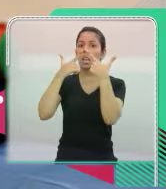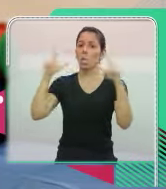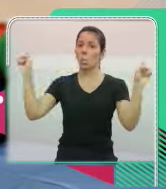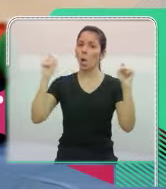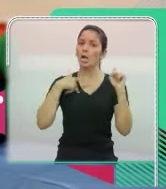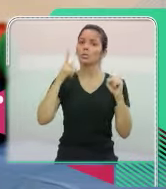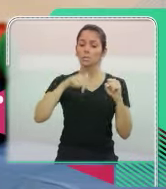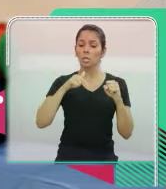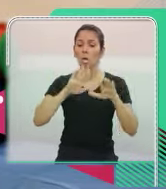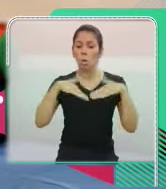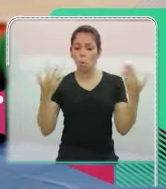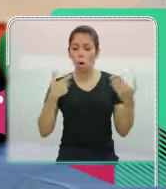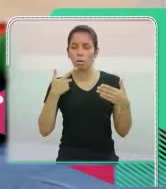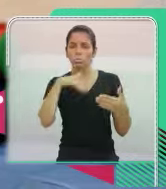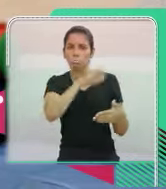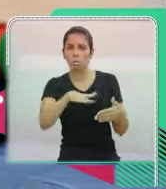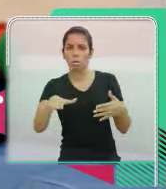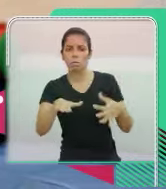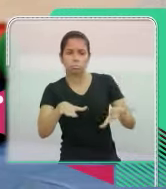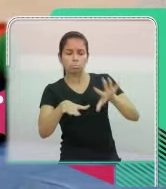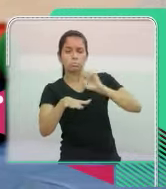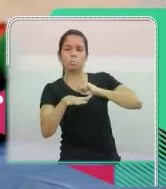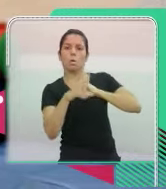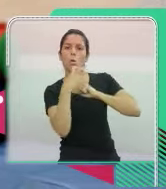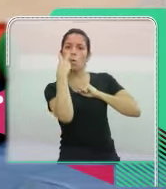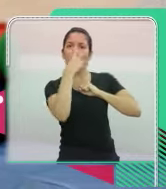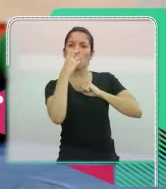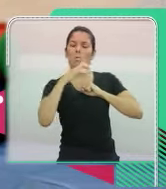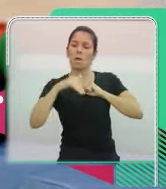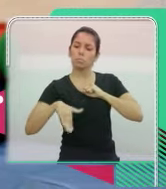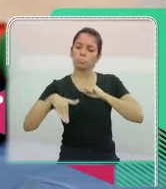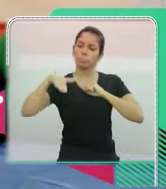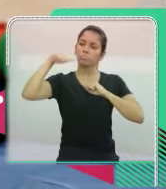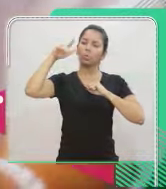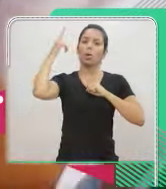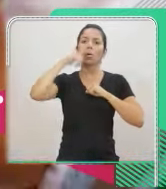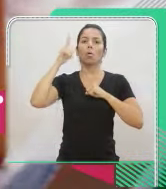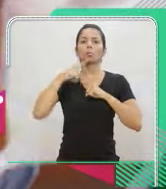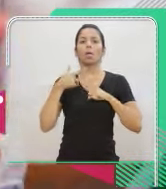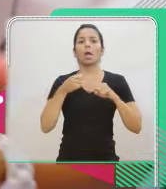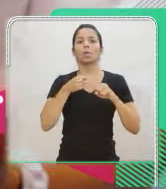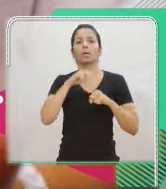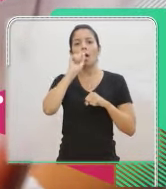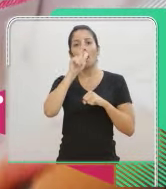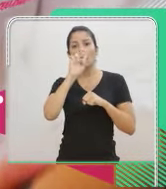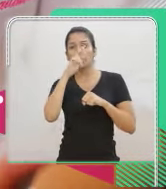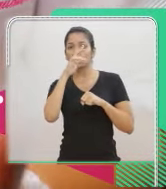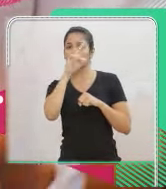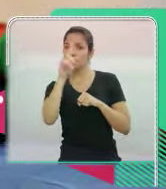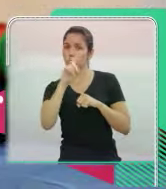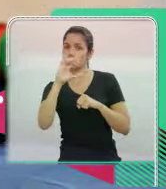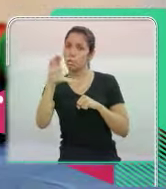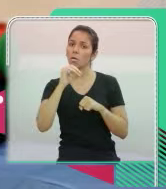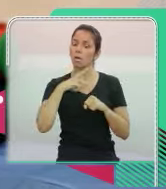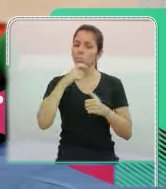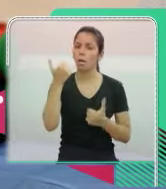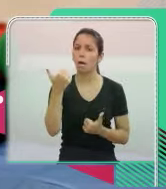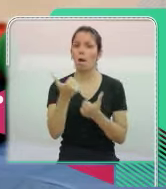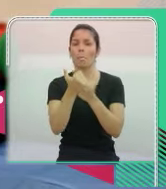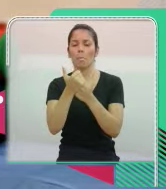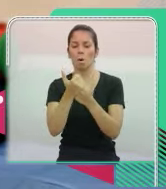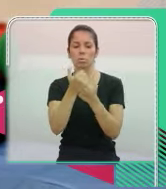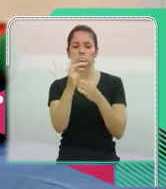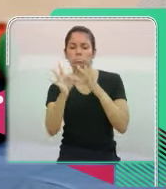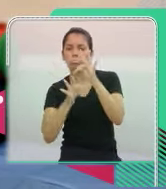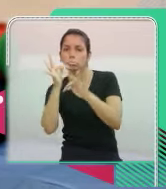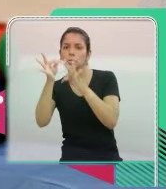que a criança vai dominando a língua oral e vai ficando mais velha, e chega na alfabetização. A partir daí, gente dá um apoio terapêutico para a